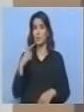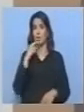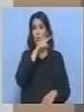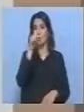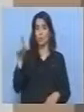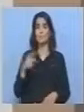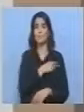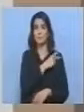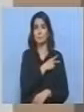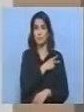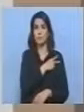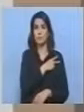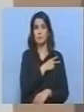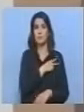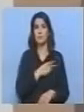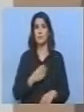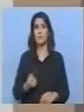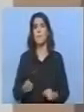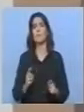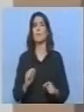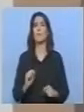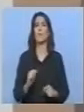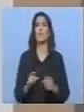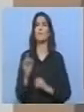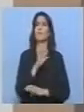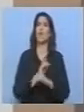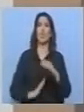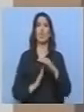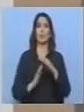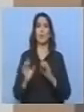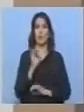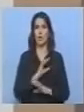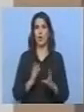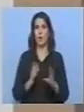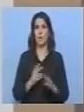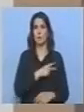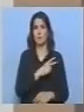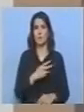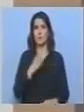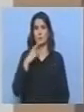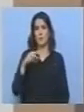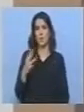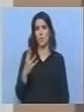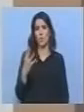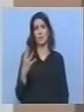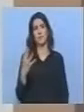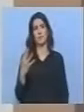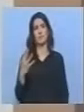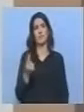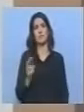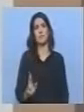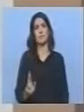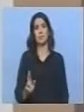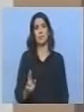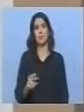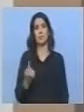universidades, que não são sequer as universidades de topo da Europa, são 3, 4 vezes superiores ao financiamento que temos